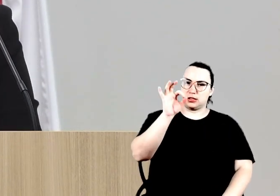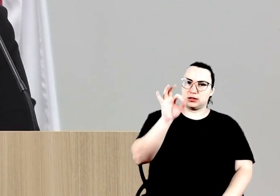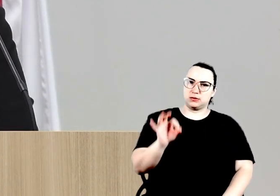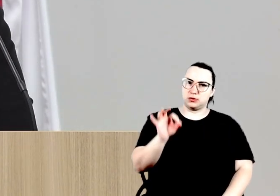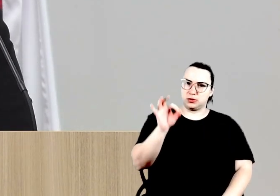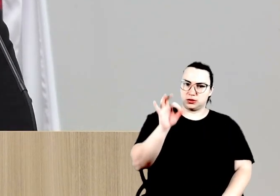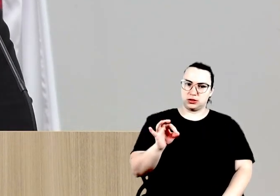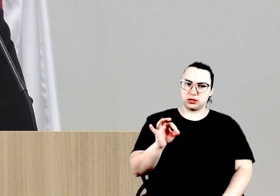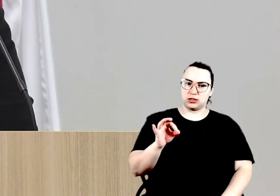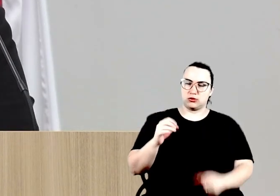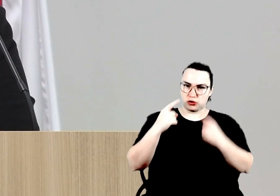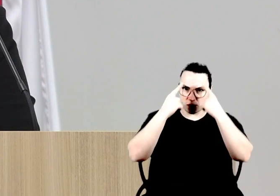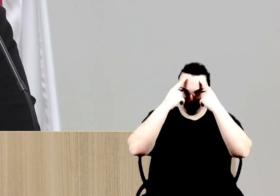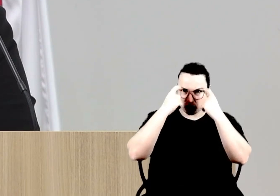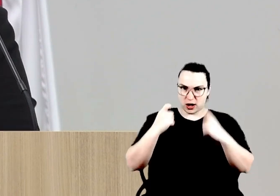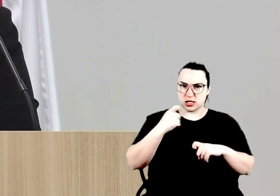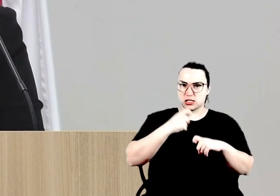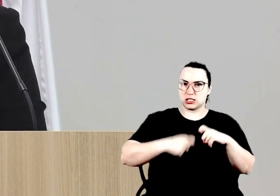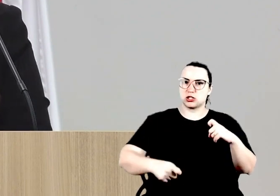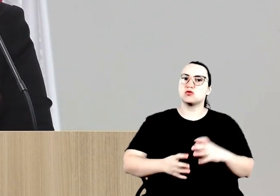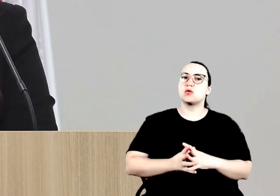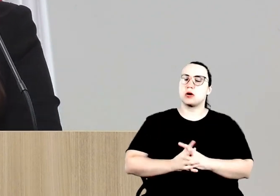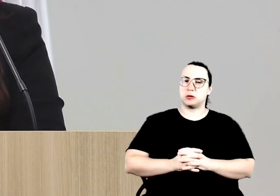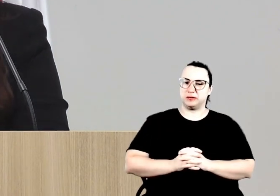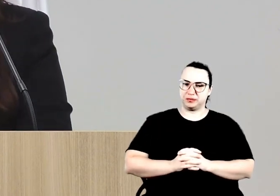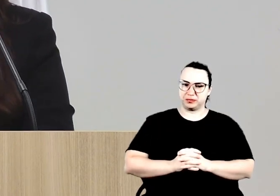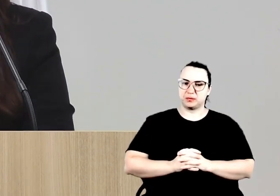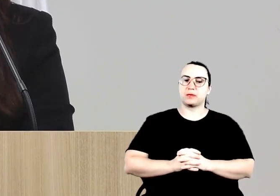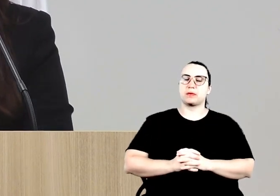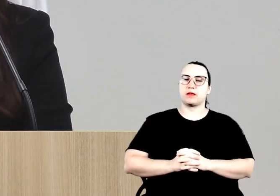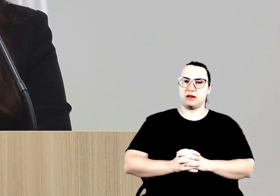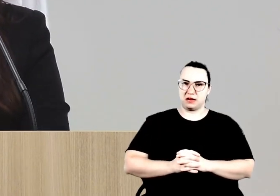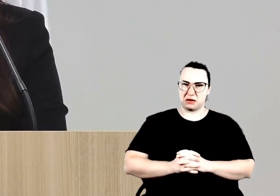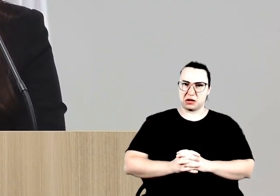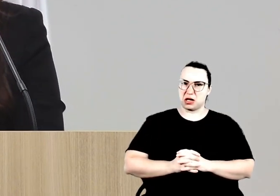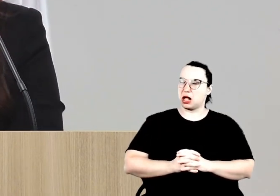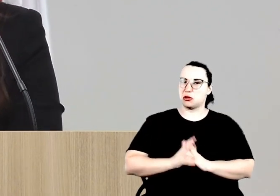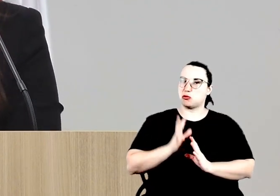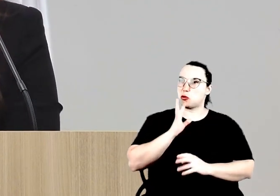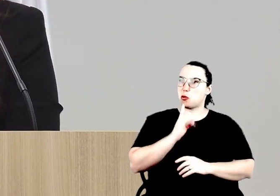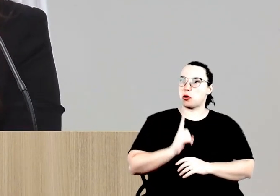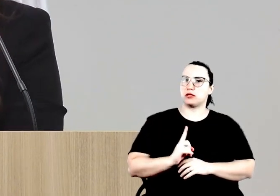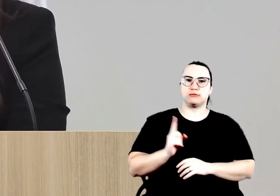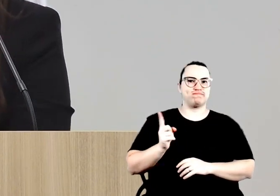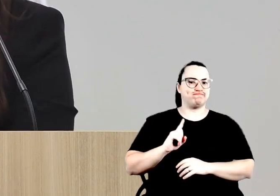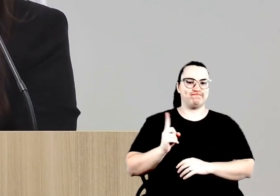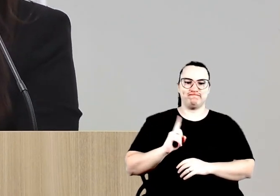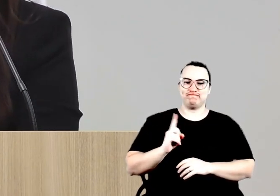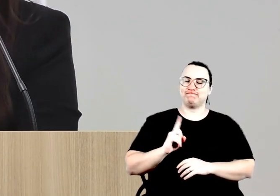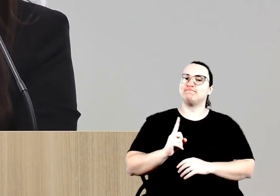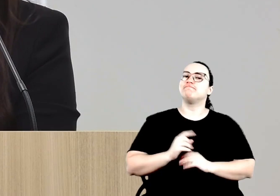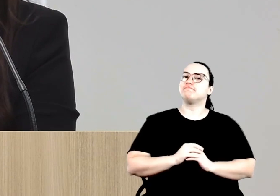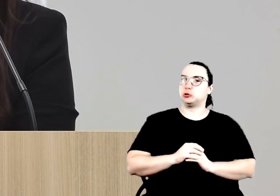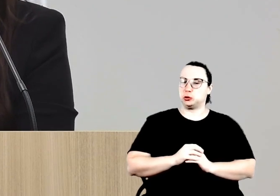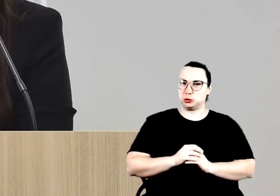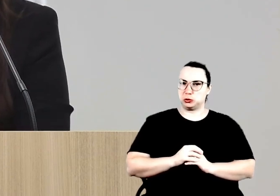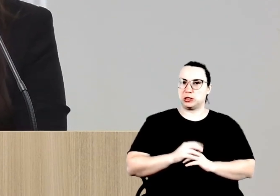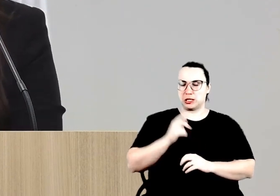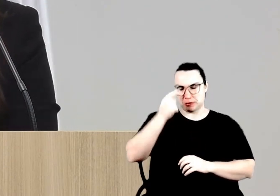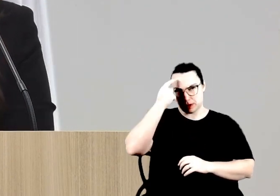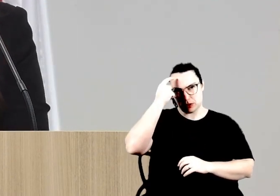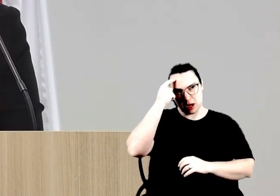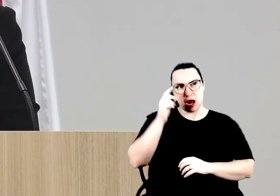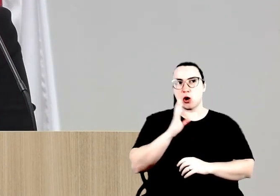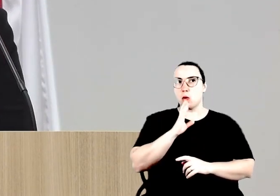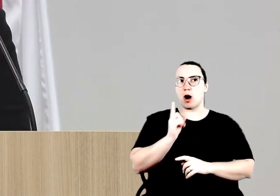de violência sexual. Então, não é um desconhecido, que é um mito que talvez ainda possa existir.